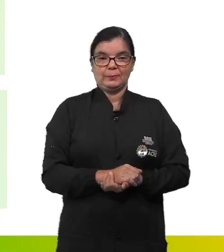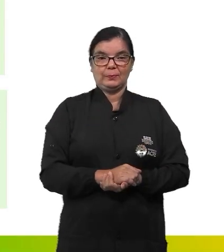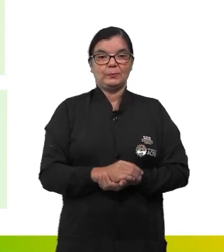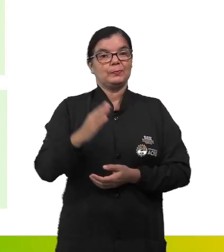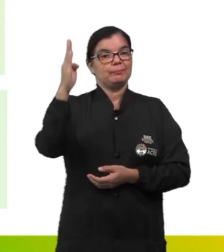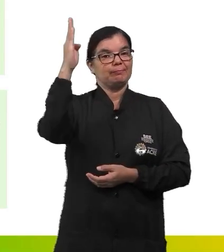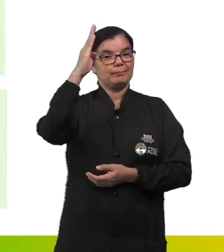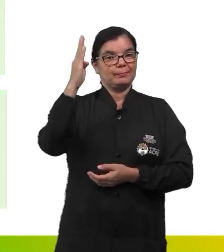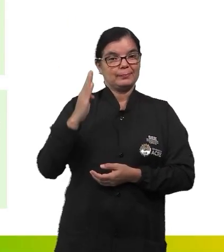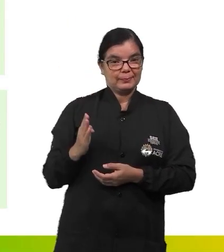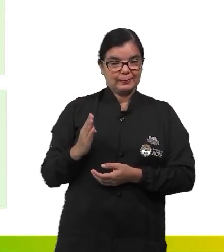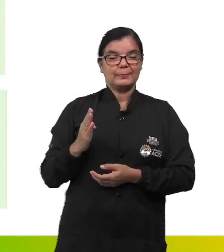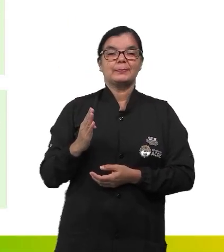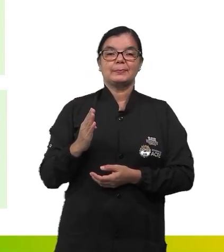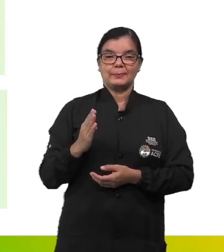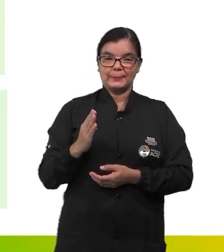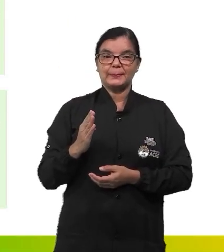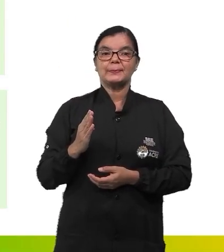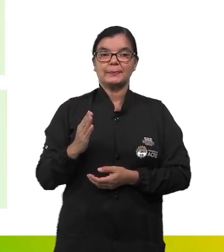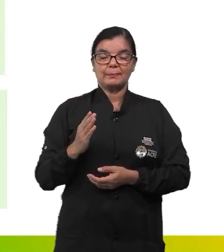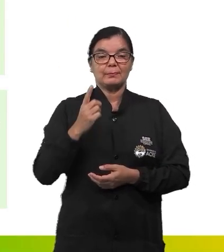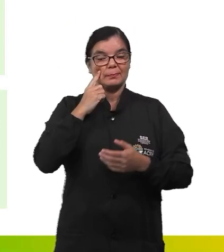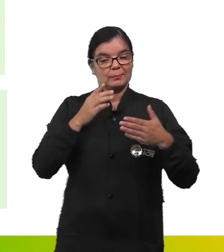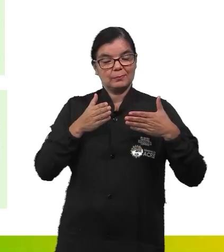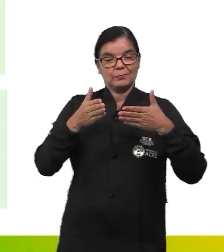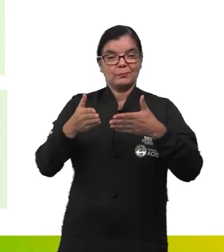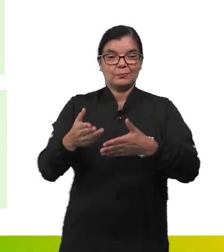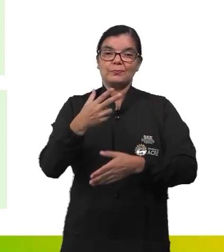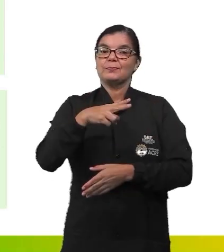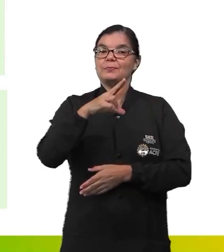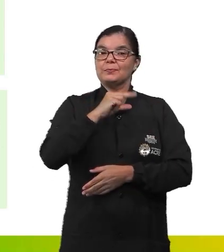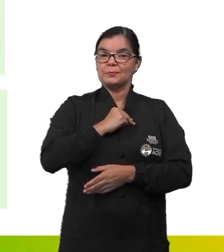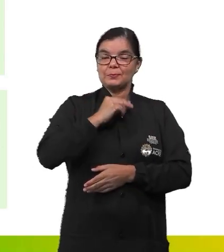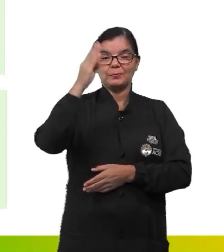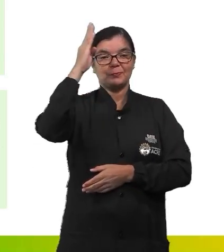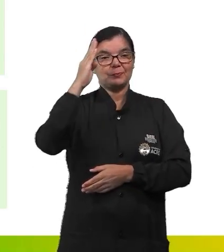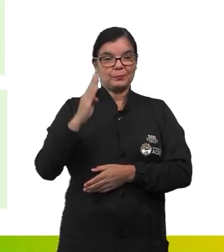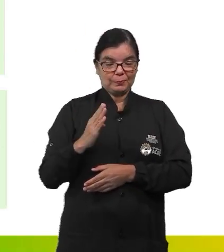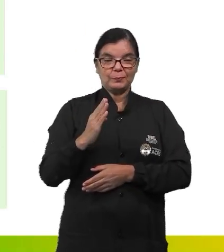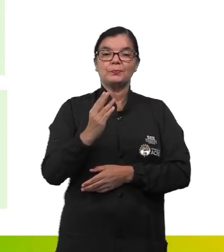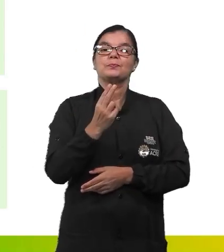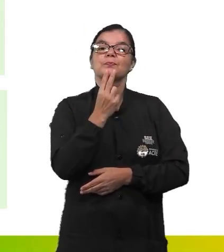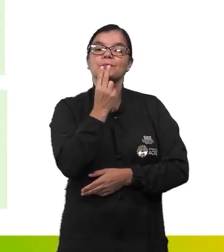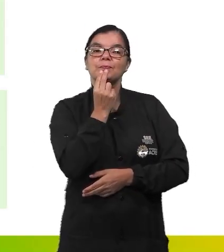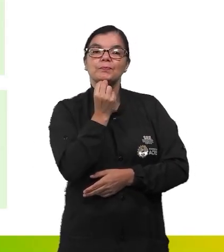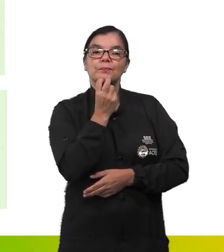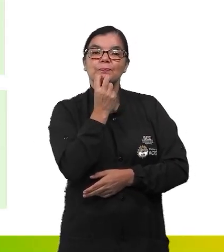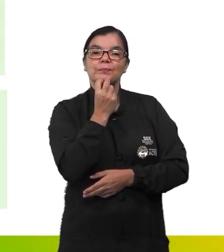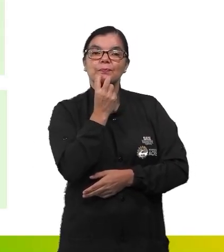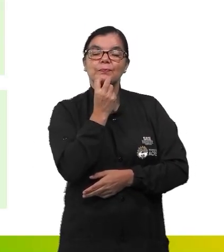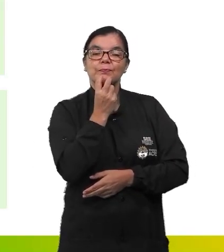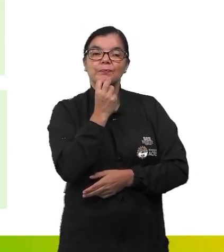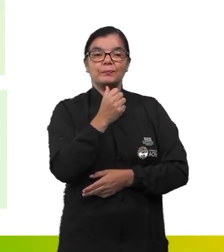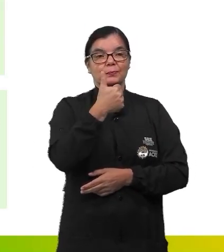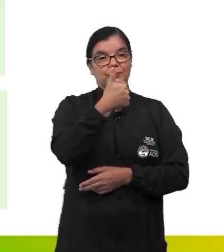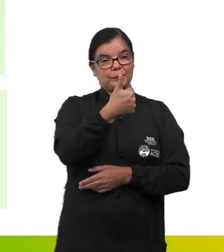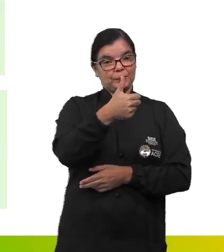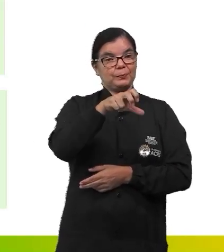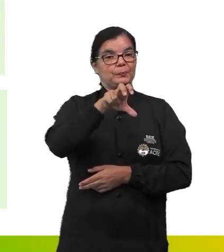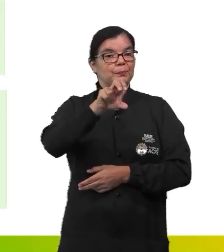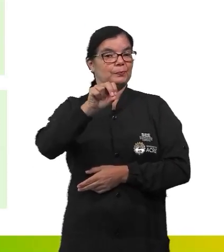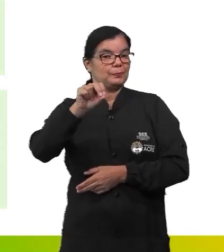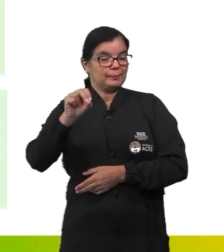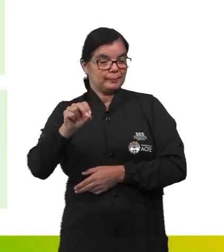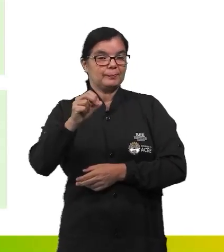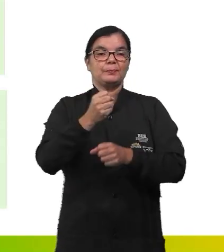Ao Brasil, não é, gente? É a chegada dos portugueses ao Brasil com Pedro Álvares Cabral no ano de 1500,